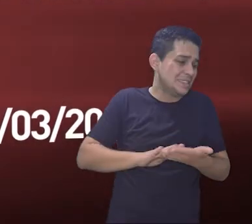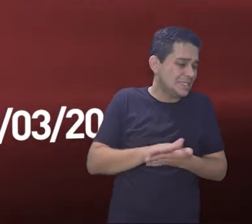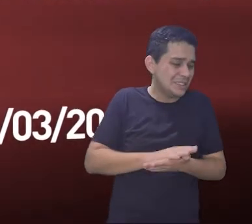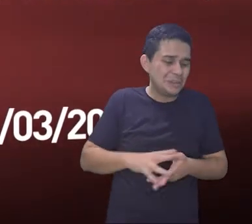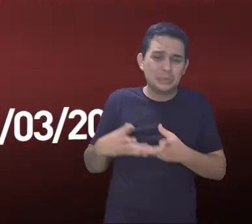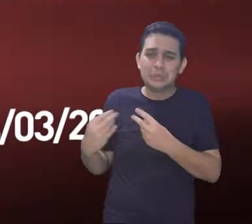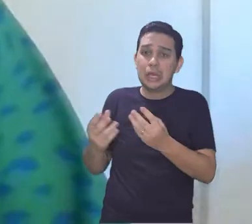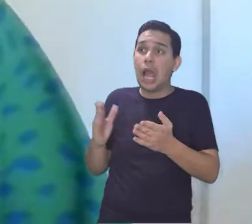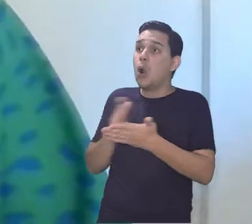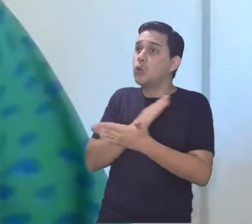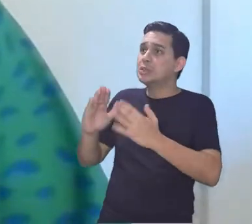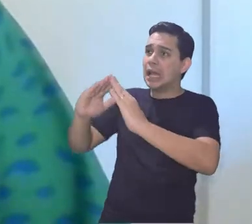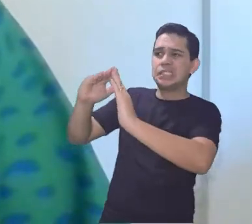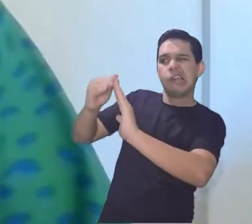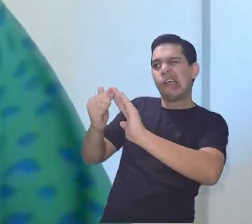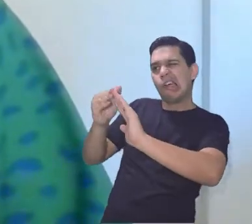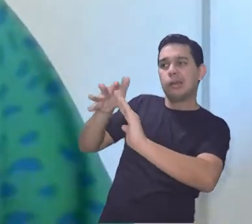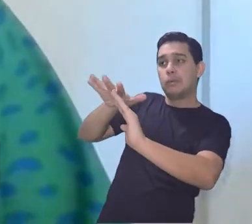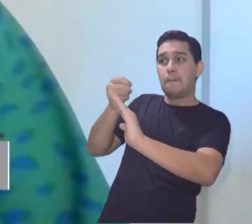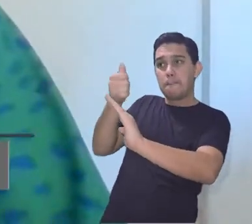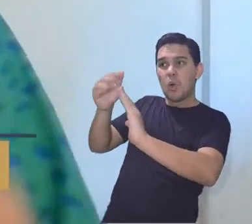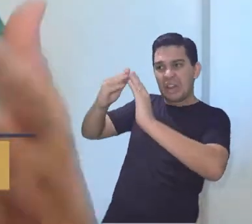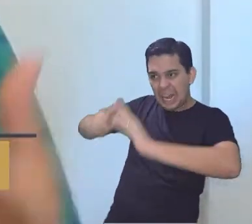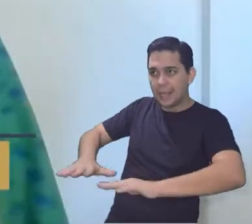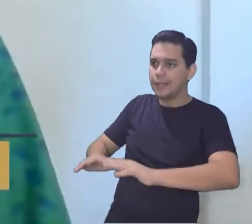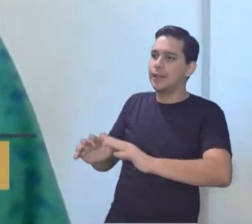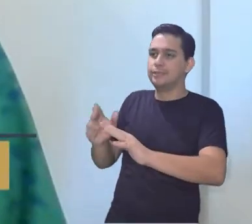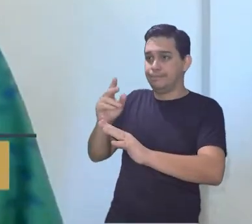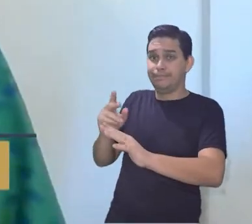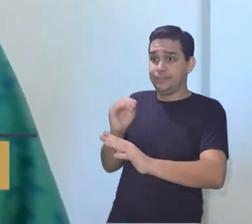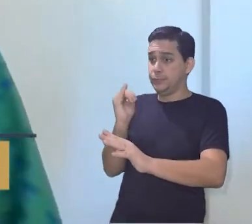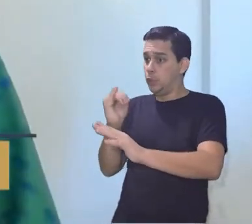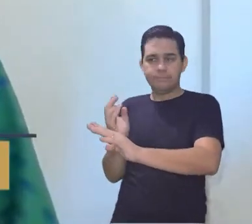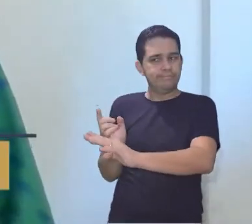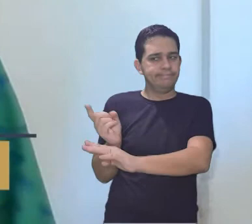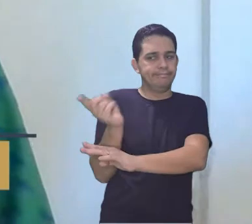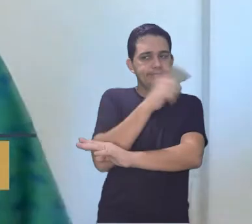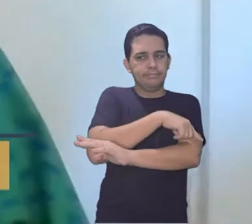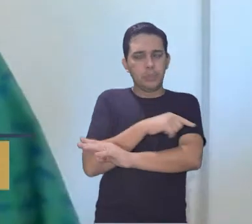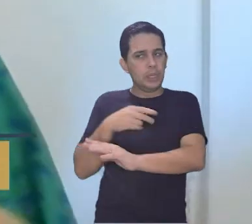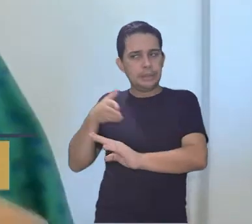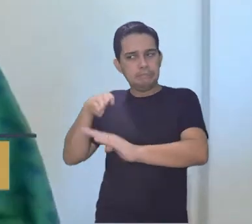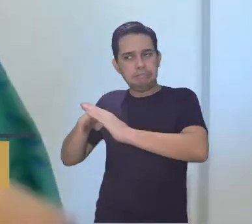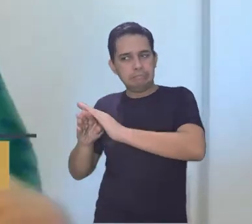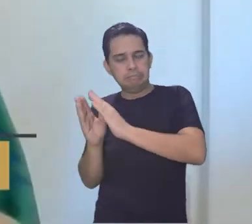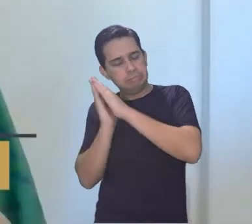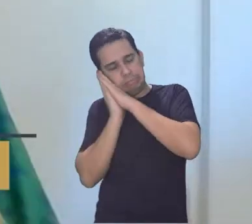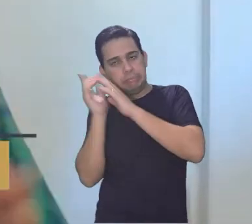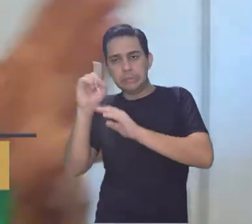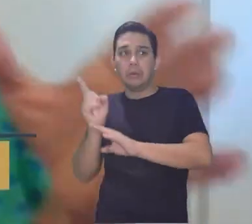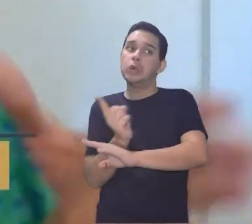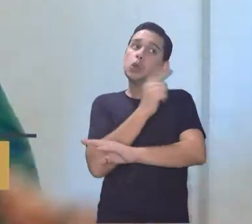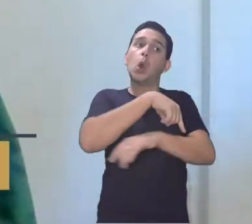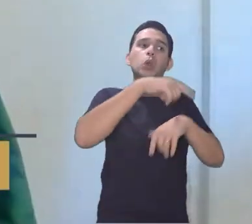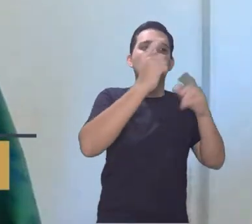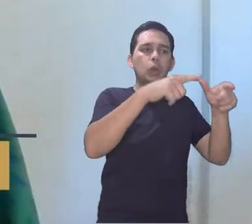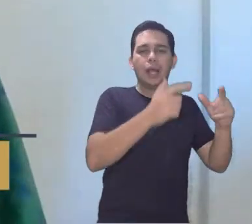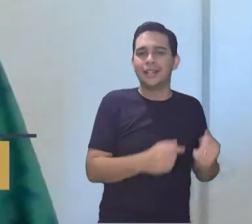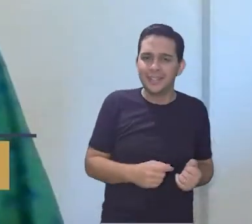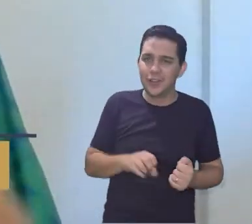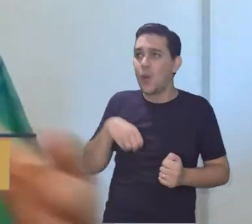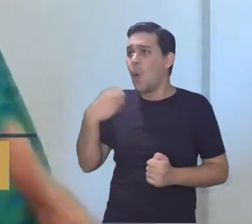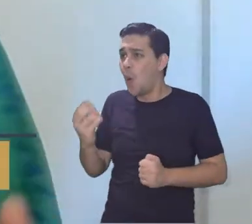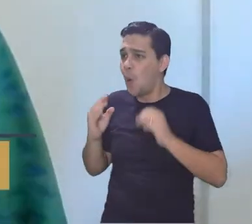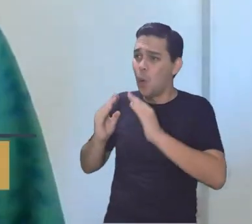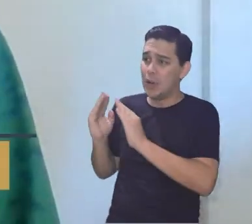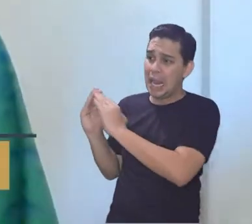casas interditadas. Por vezes, não a casa exatamente da pessoa estava interditada, mas ela estava numa área considerada ainda